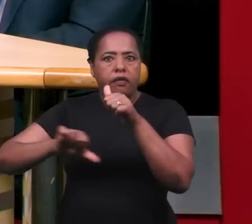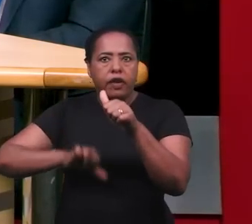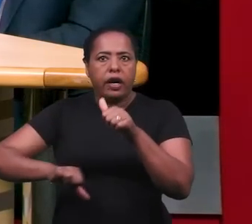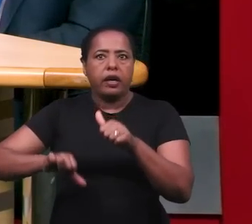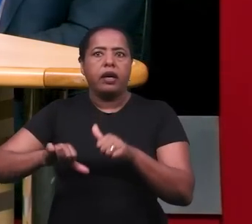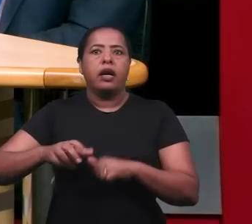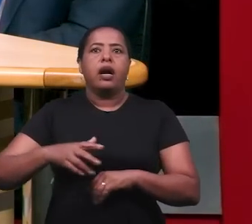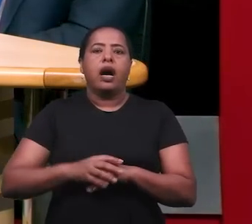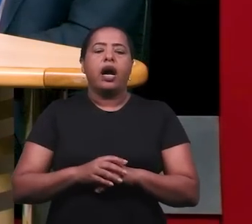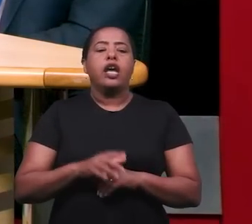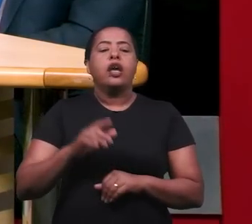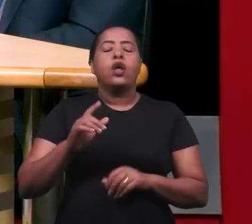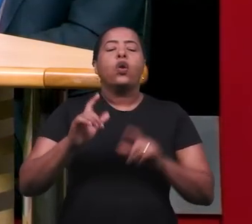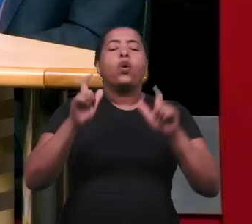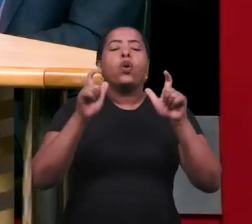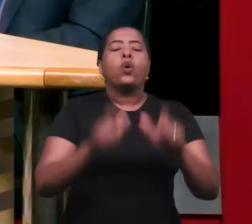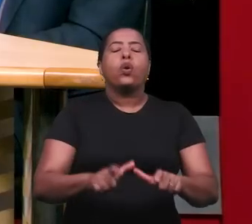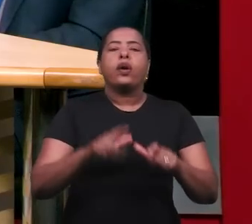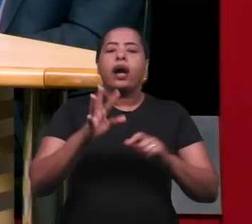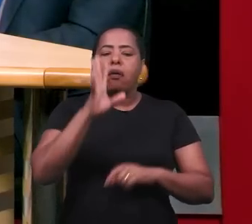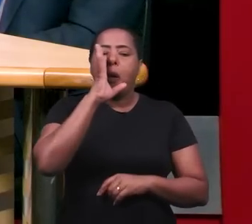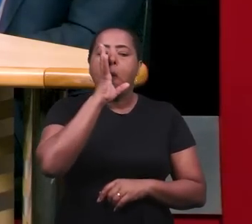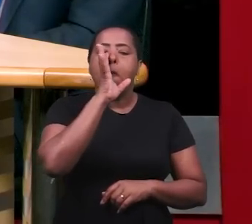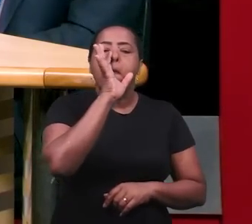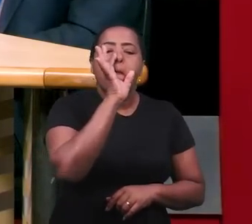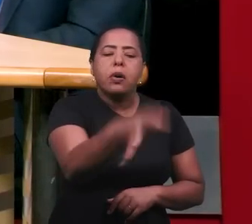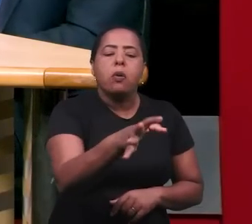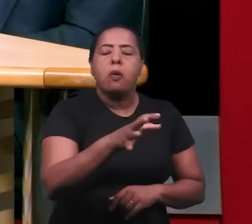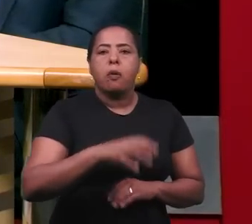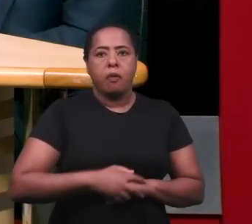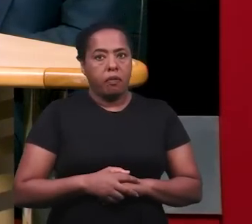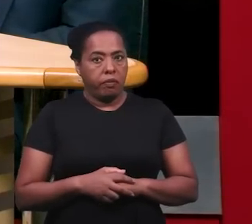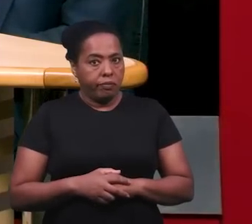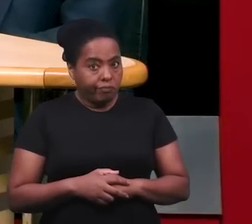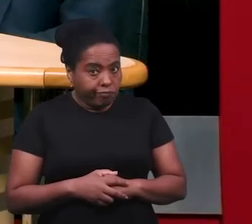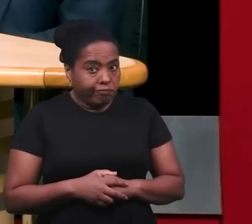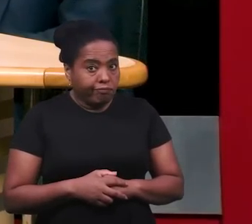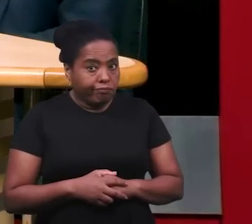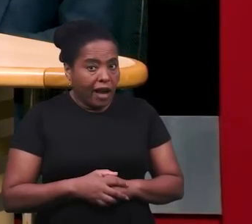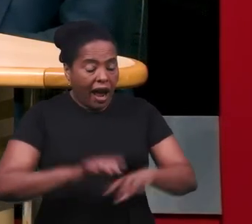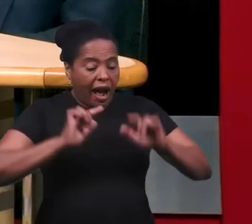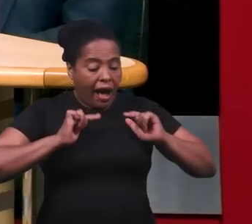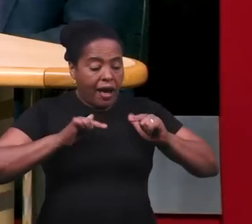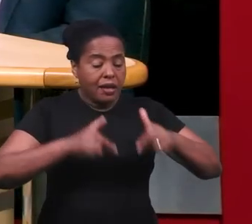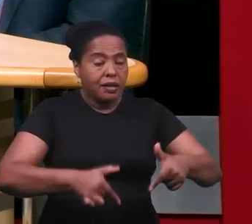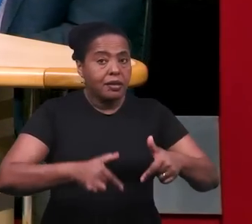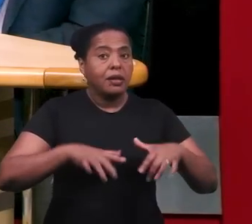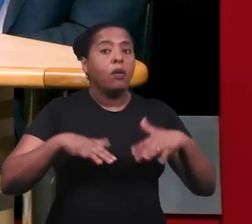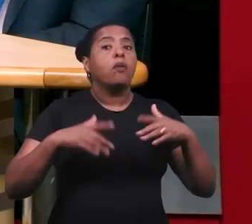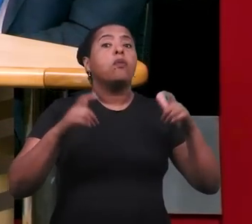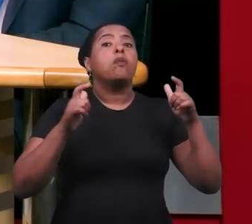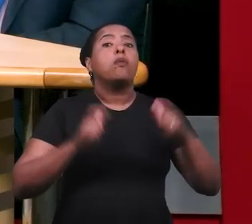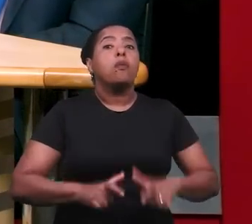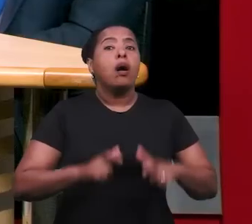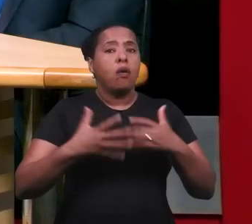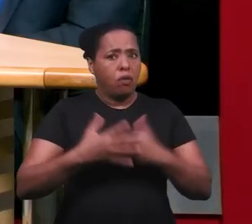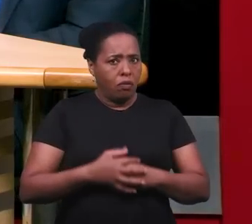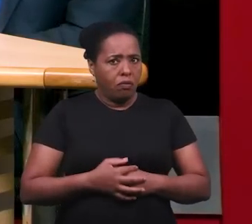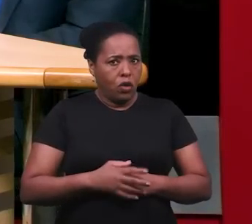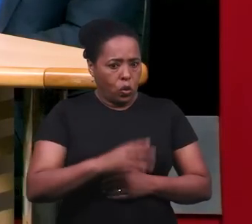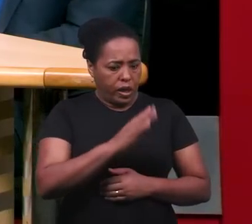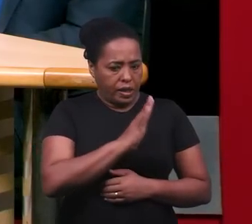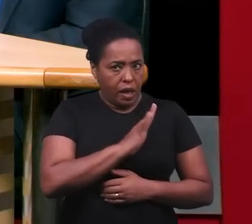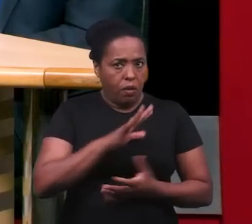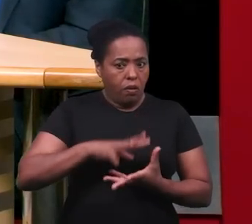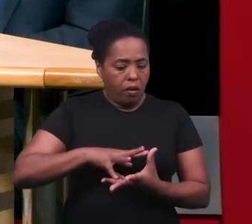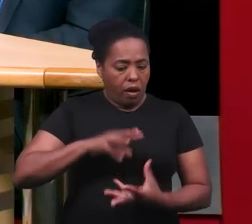você vai ter que colher a mesma pedra que você jogou, você vai ter que colher aonde? Onde ela caiu, não de onde você jogou. Lá onde ela caiu,